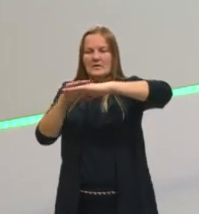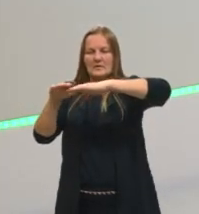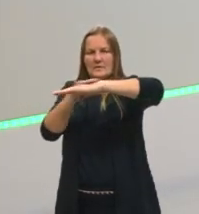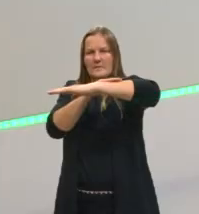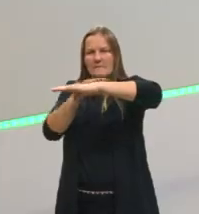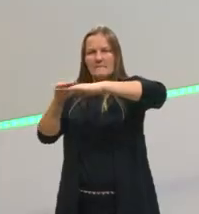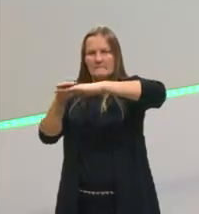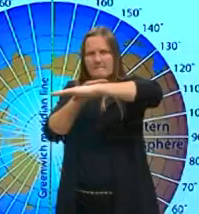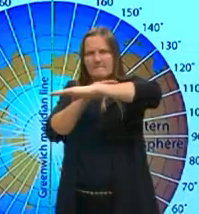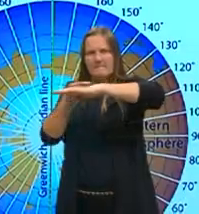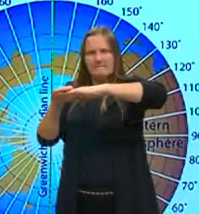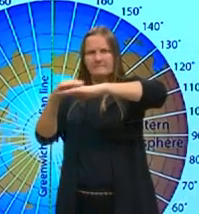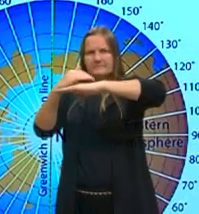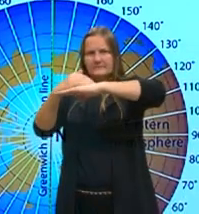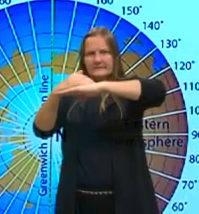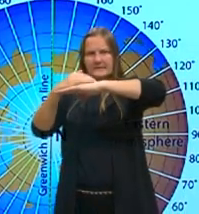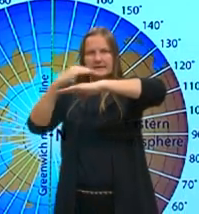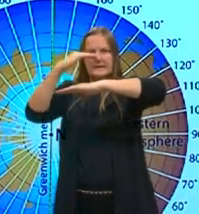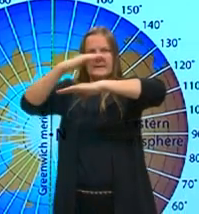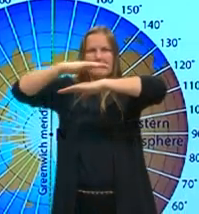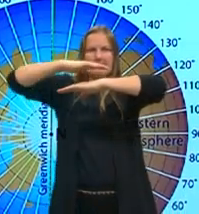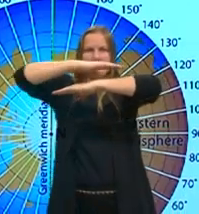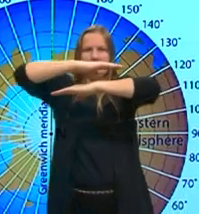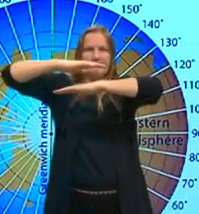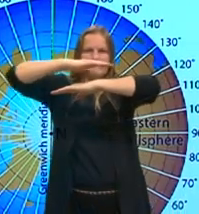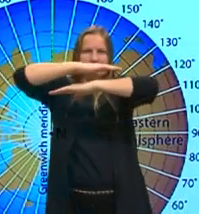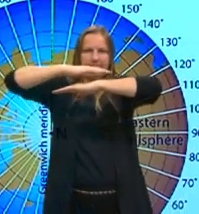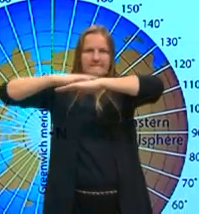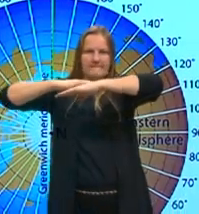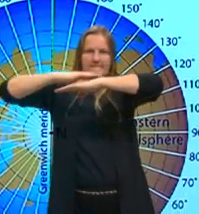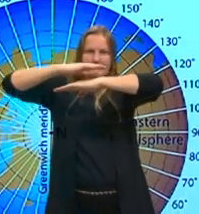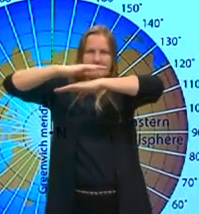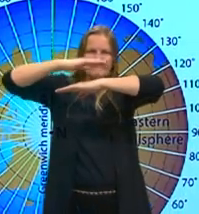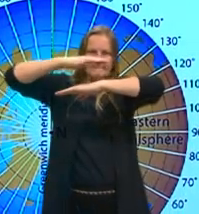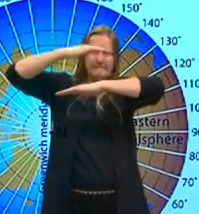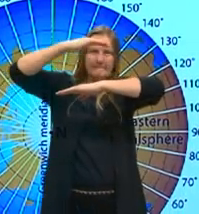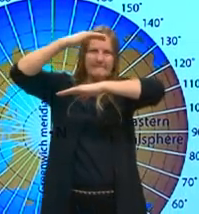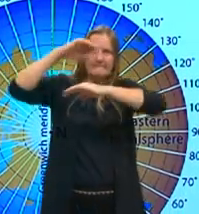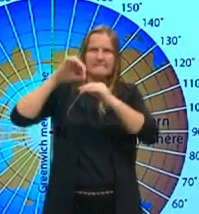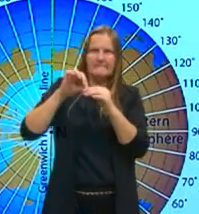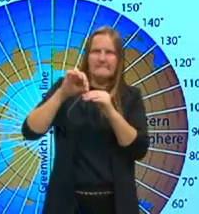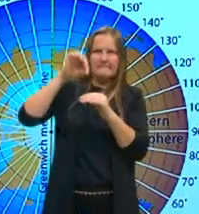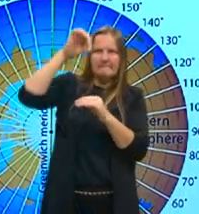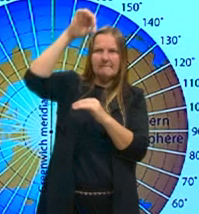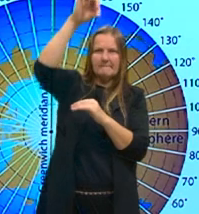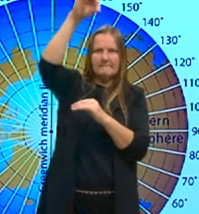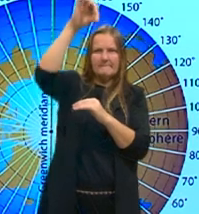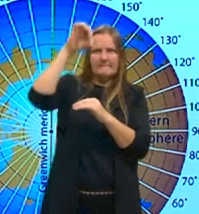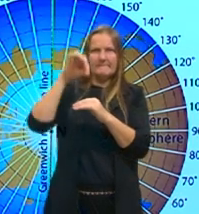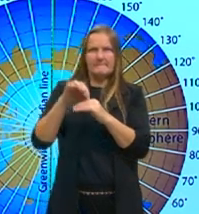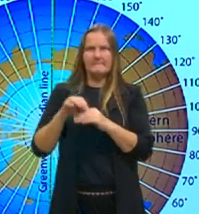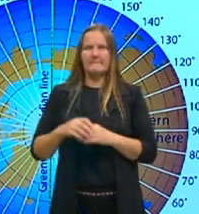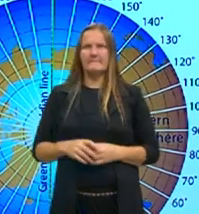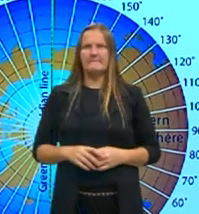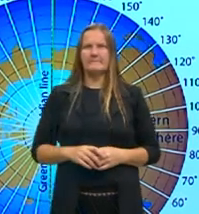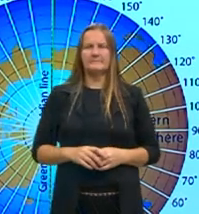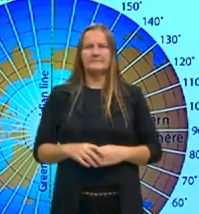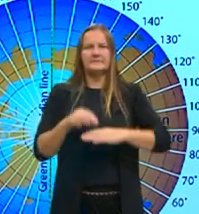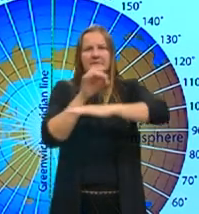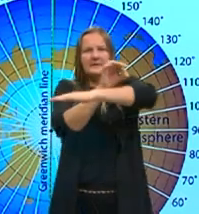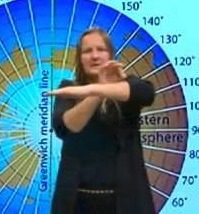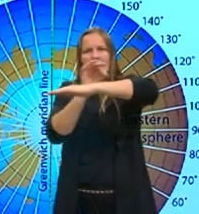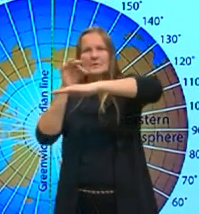então ele é paralelo 30 o que que toda essa linha aqui ó eu acho que a gente tá conseguindo ver toda essa linha aqui ó